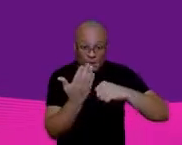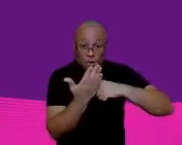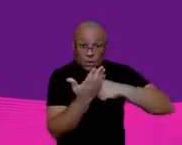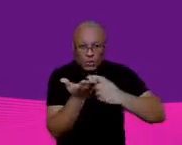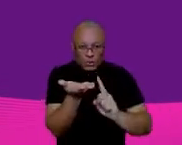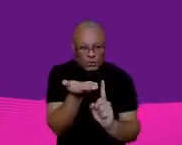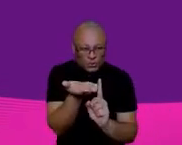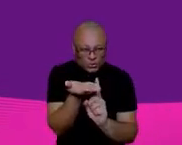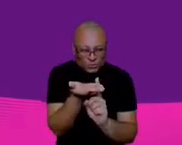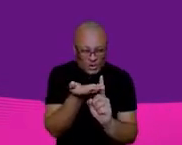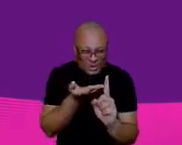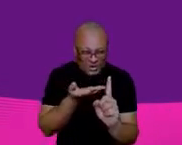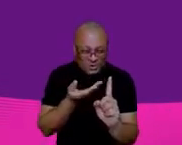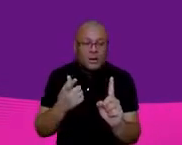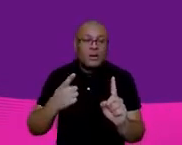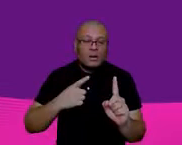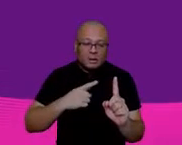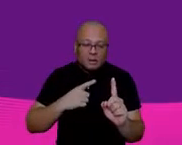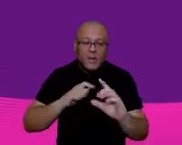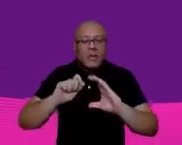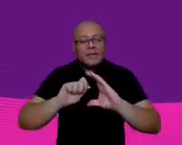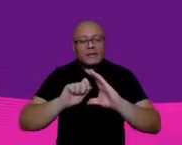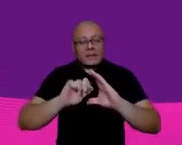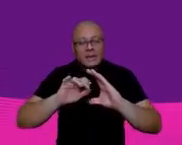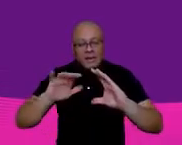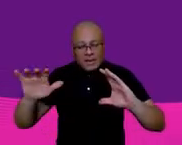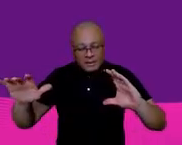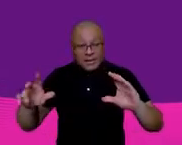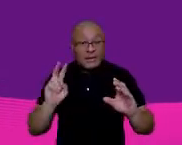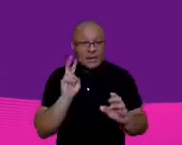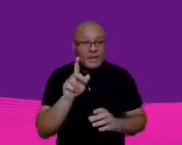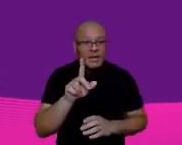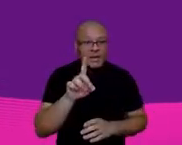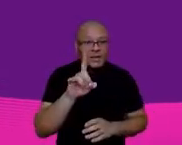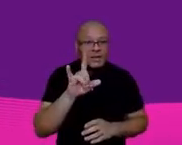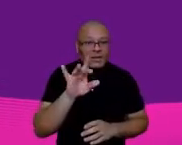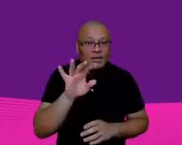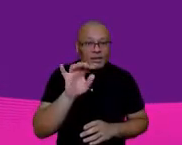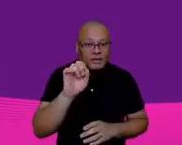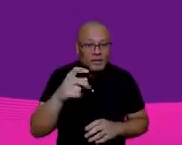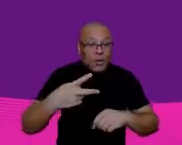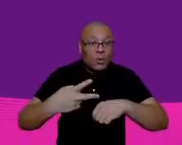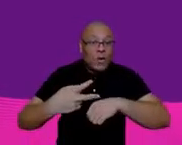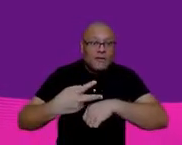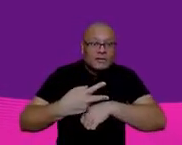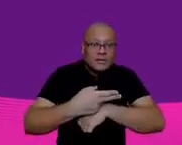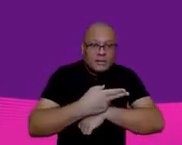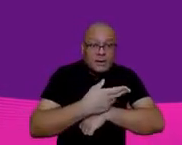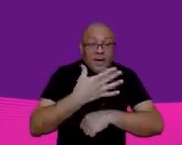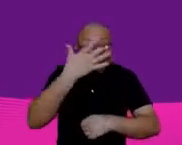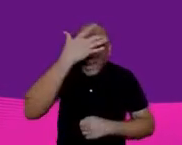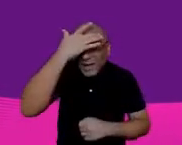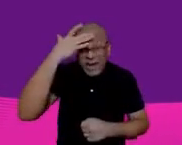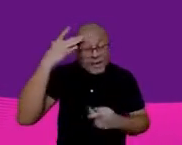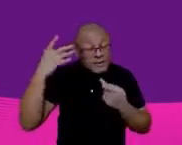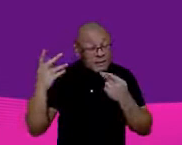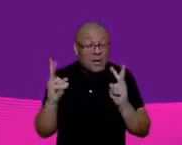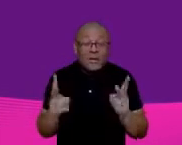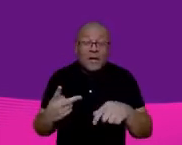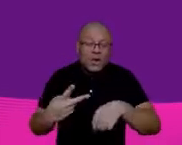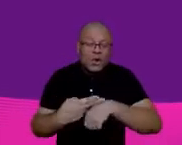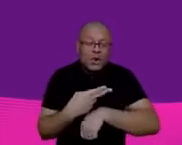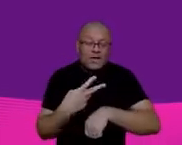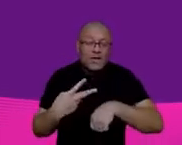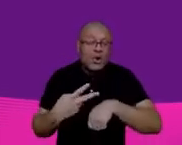centro-lateral, aqui o aspecto distal, vejam quais serão as incisões, mas as pessoas sempre falam de cortes aqui de